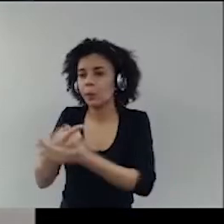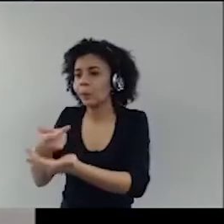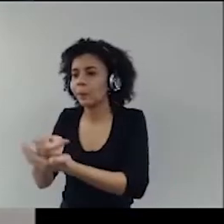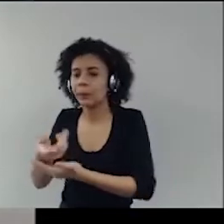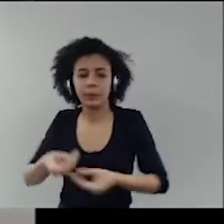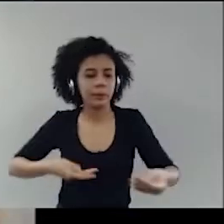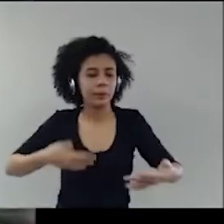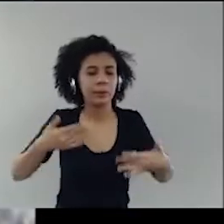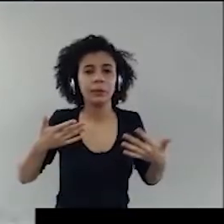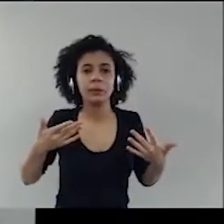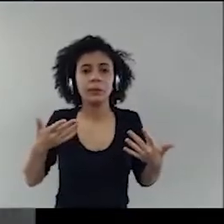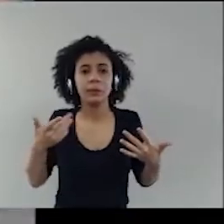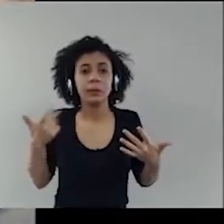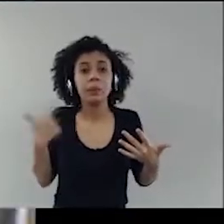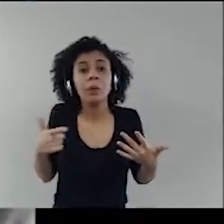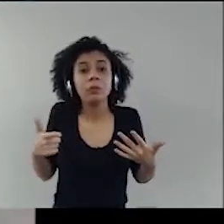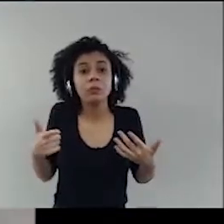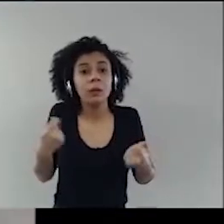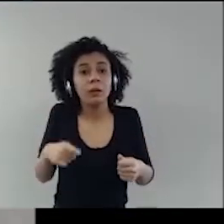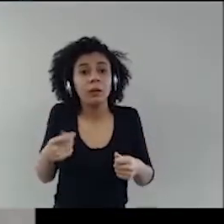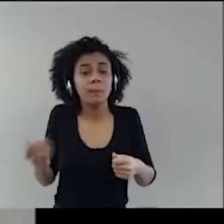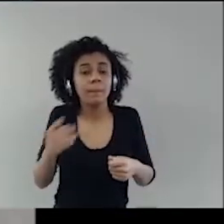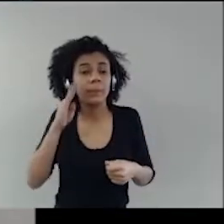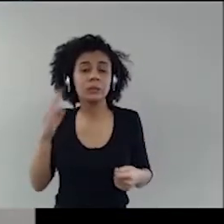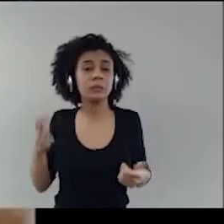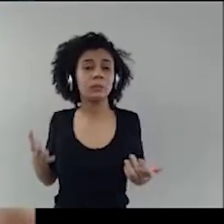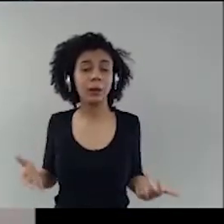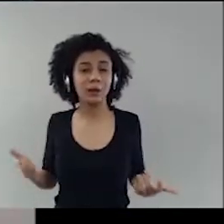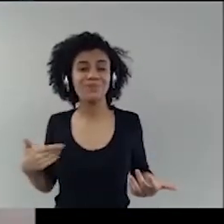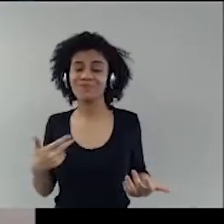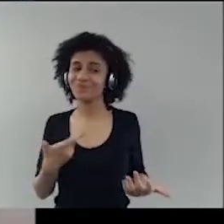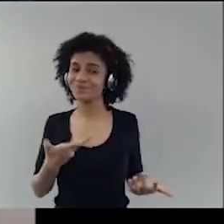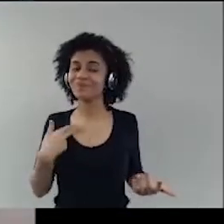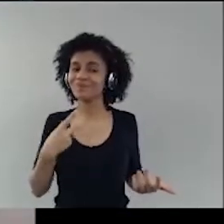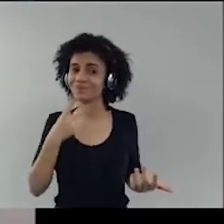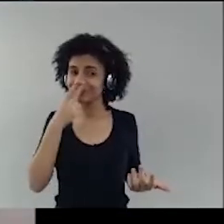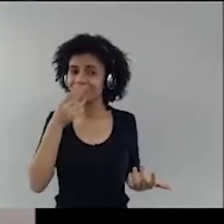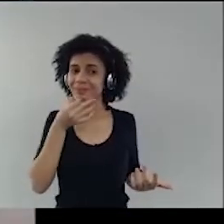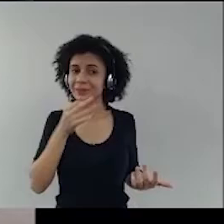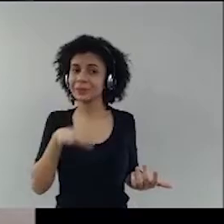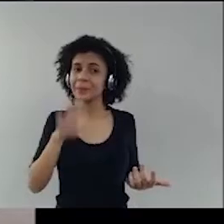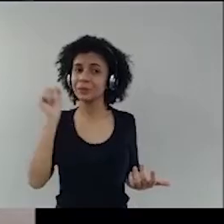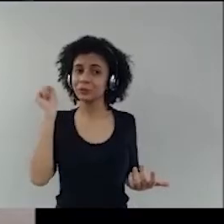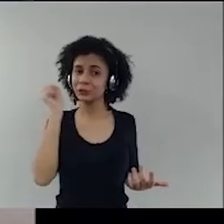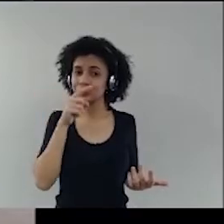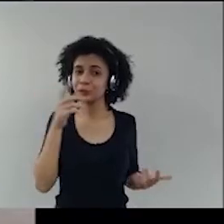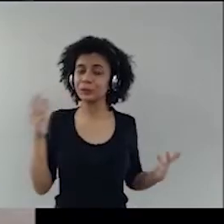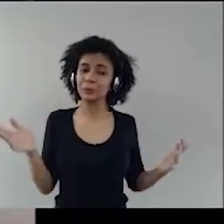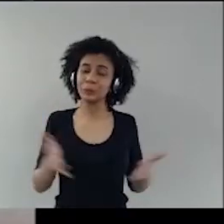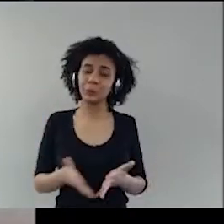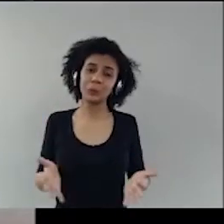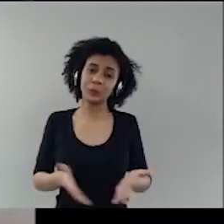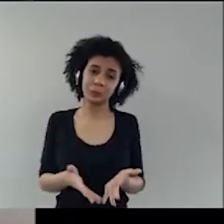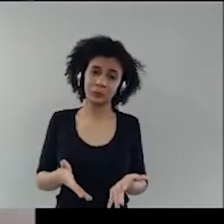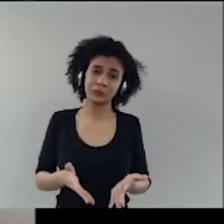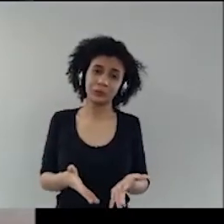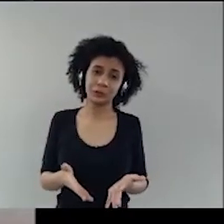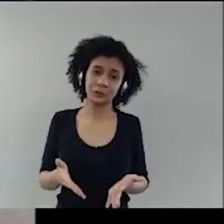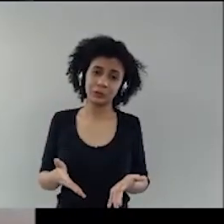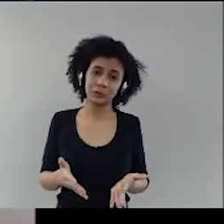alguma coisa que ele não tinha elegido como prioridade. Então, me parece que essa é a grande dificuldade hoje